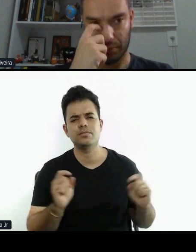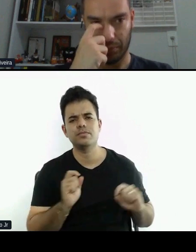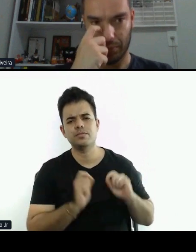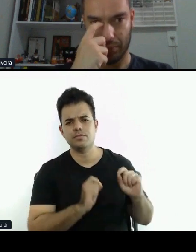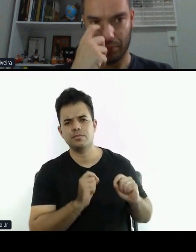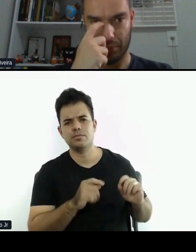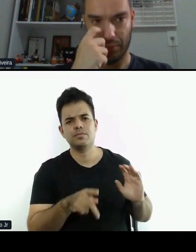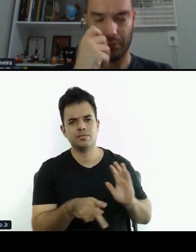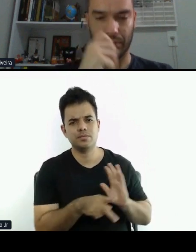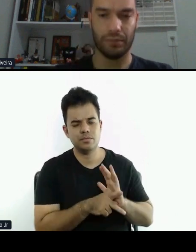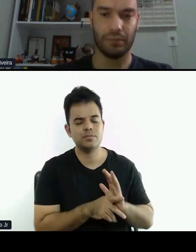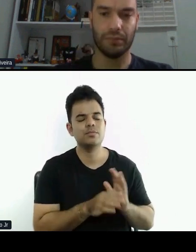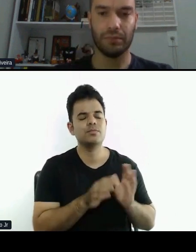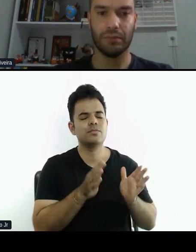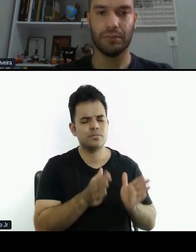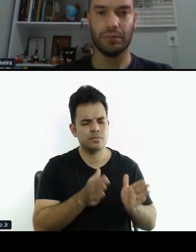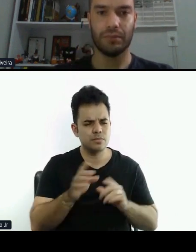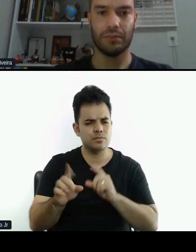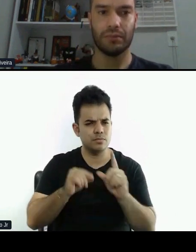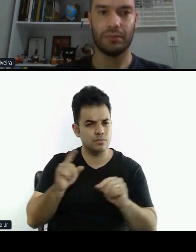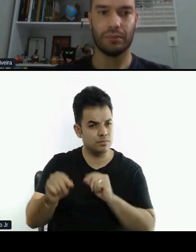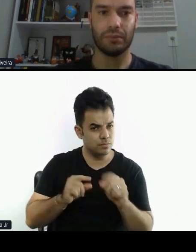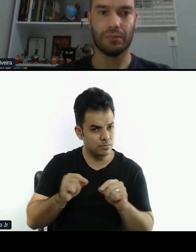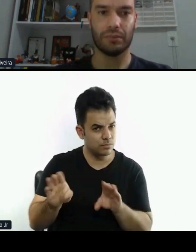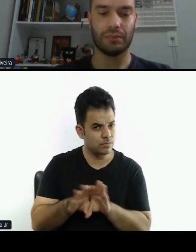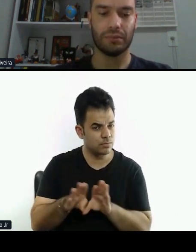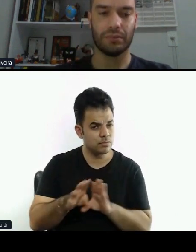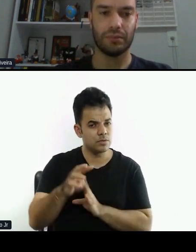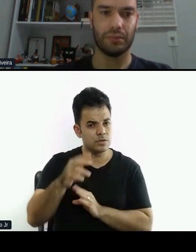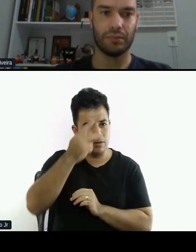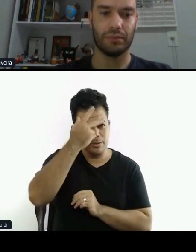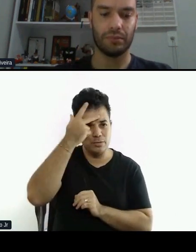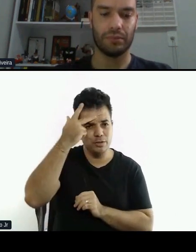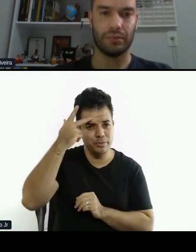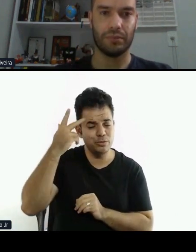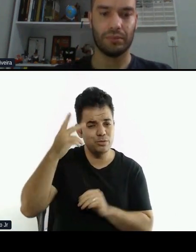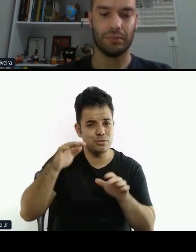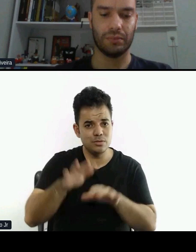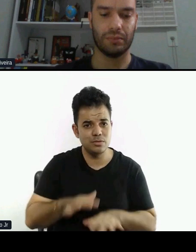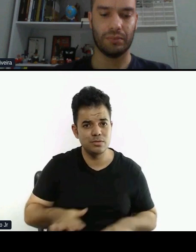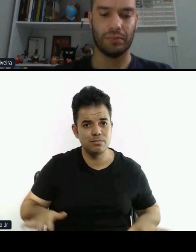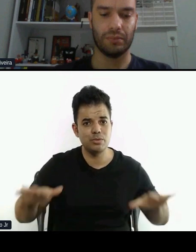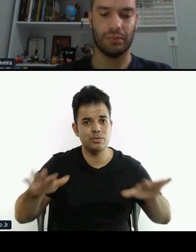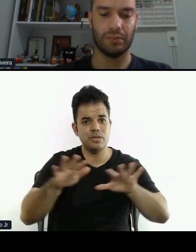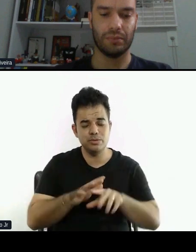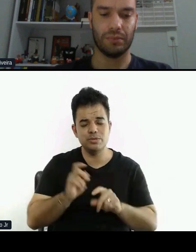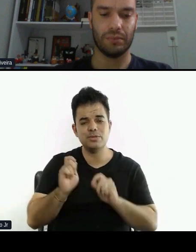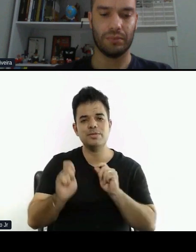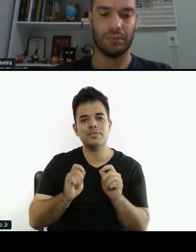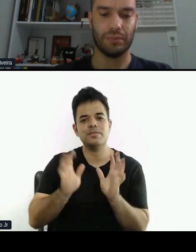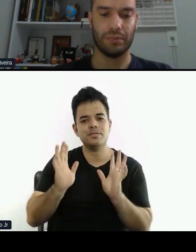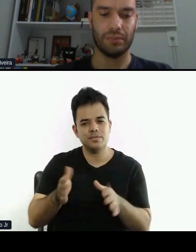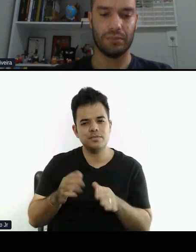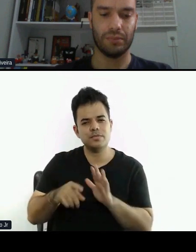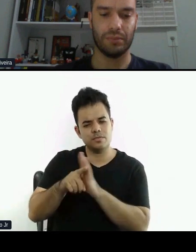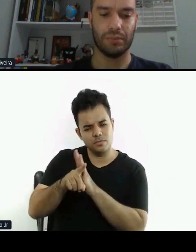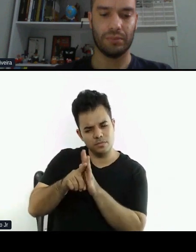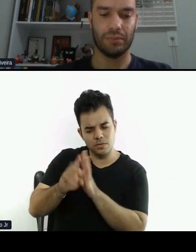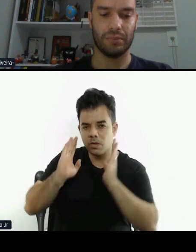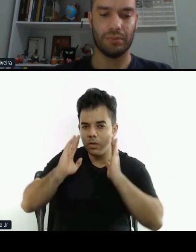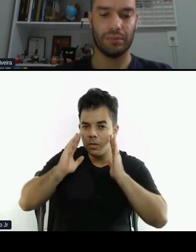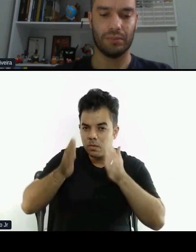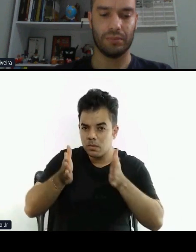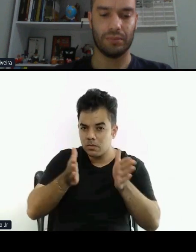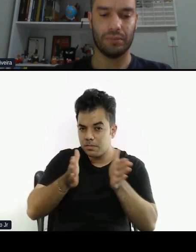recrutamento, começar a nossa seleção, né, começar com as pessoas ali, entender todo o nosso público, né, e a gente focando ali em acessibilidade, eu vejo muito assim,